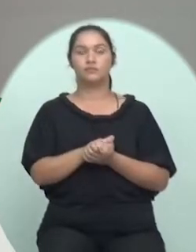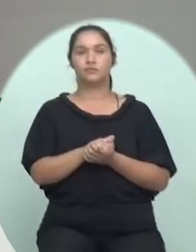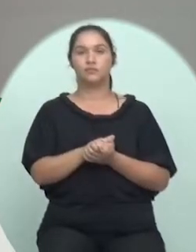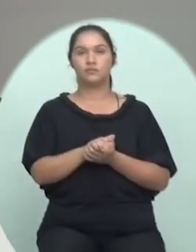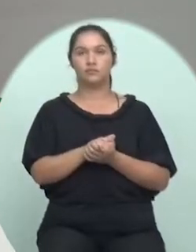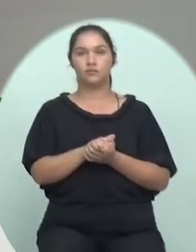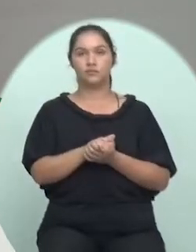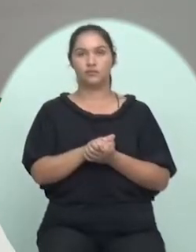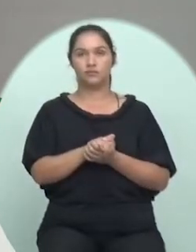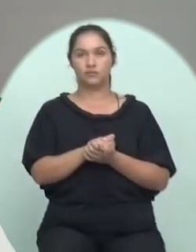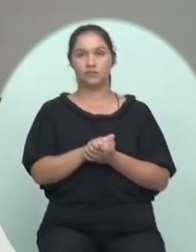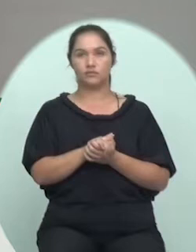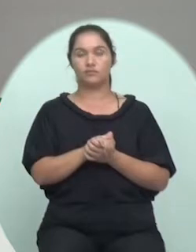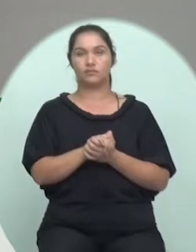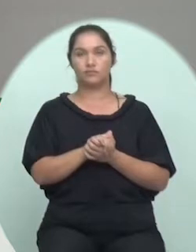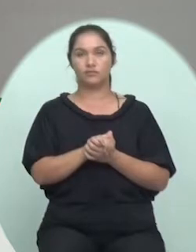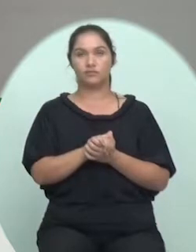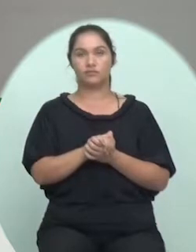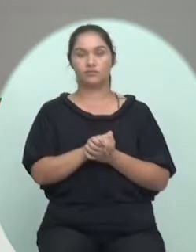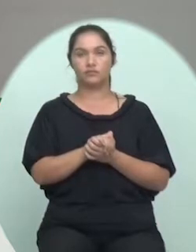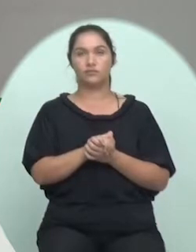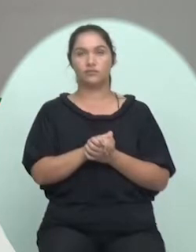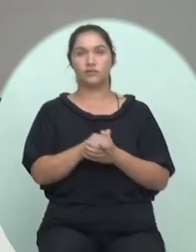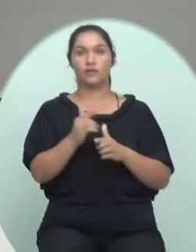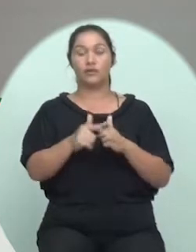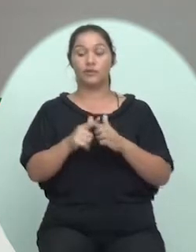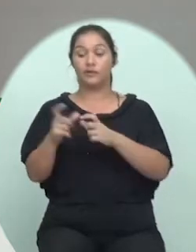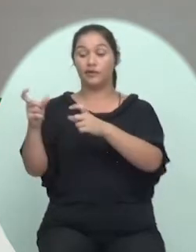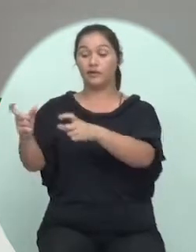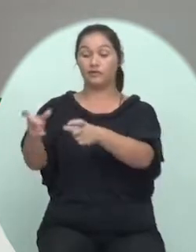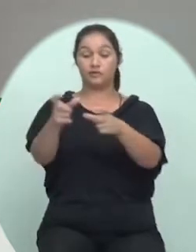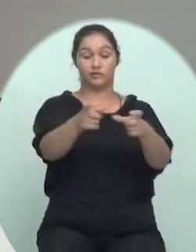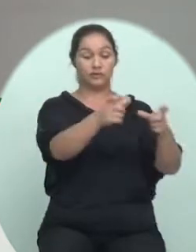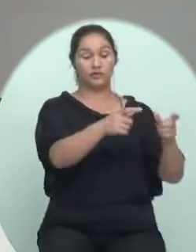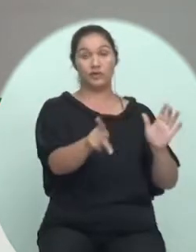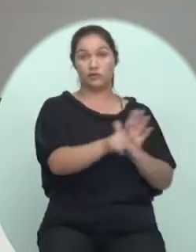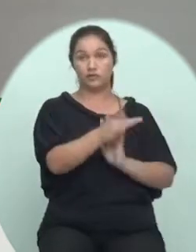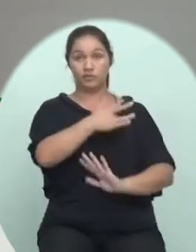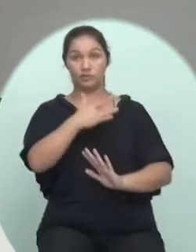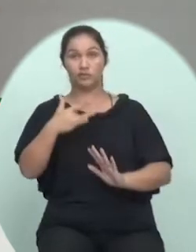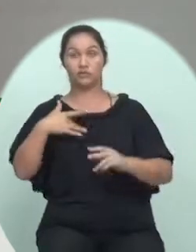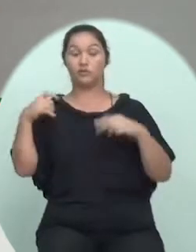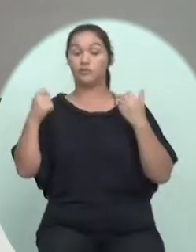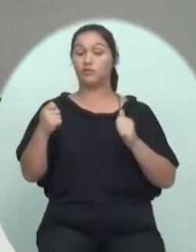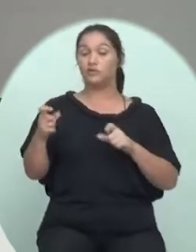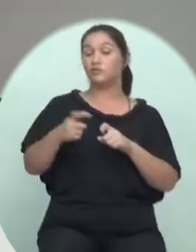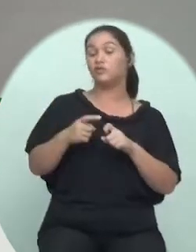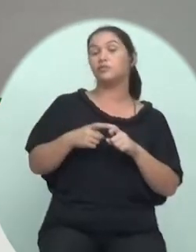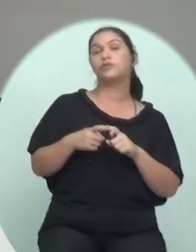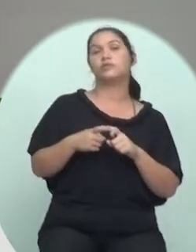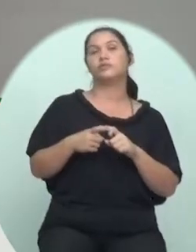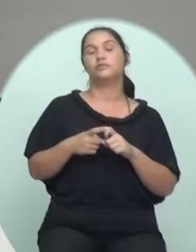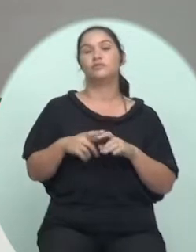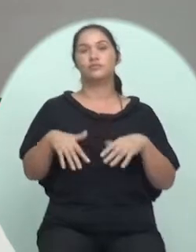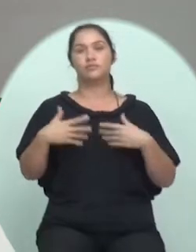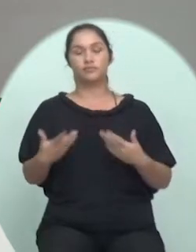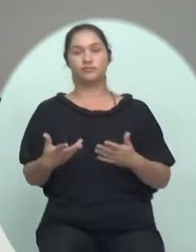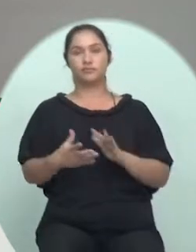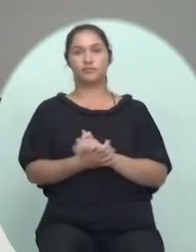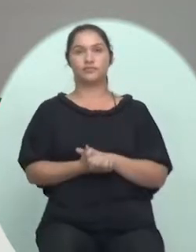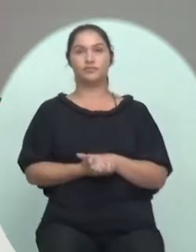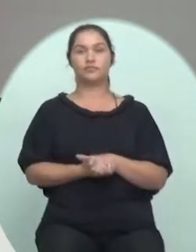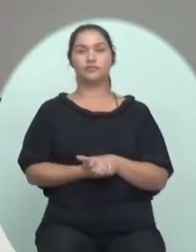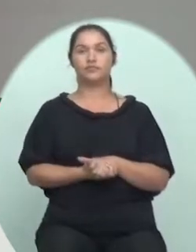cobertura das unidades que estão descobertas por conta das férias que são justas, né? Então,